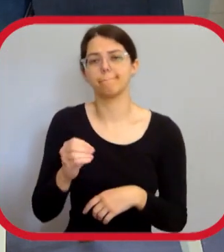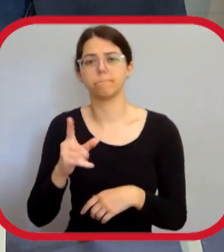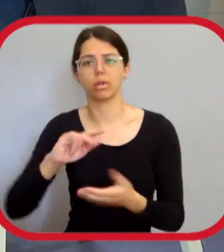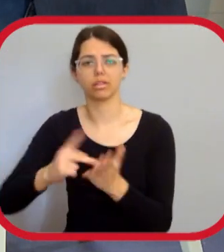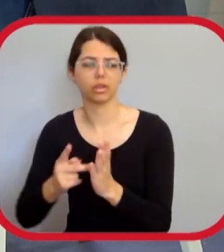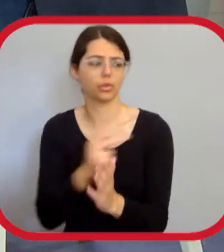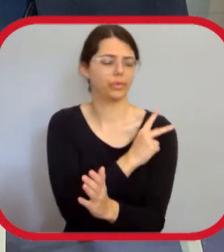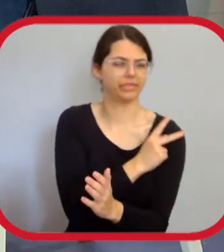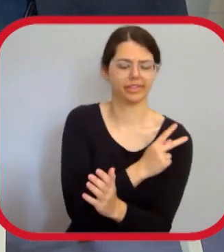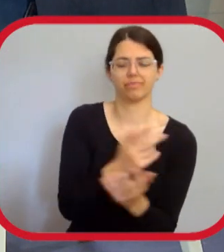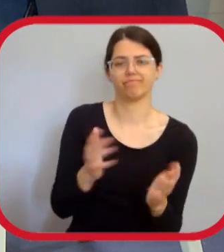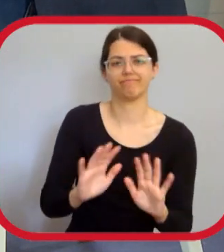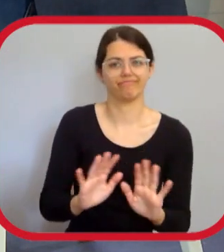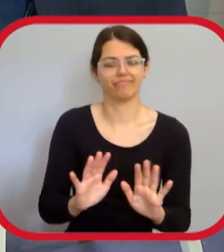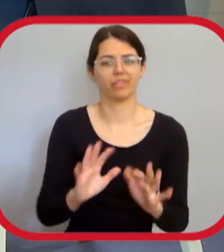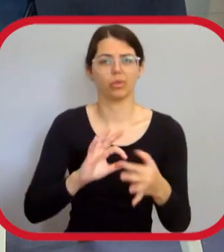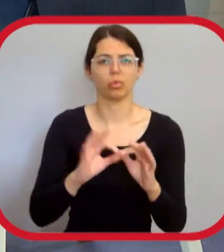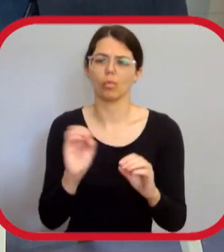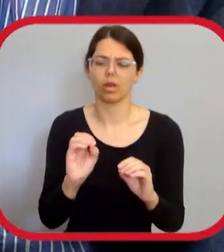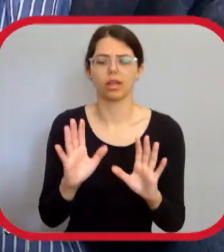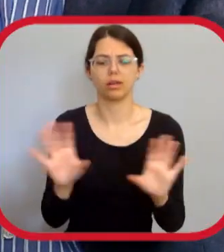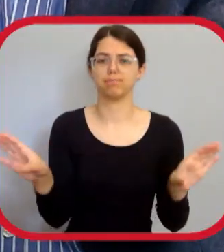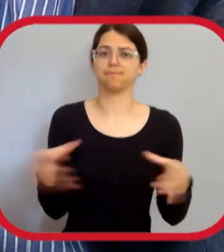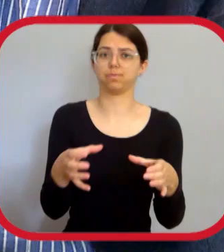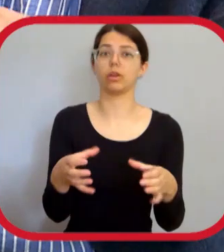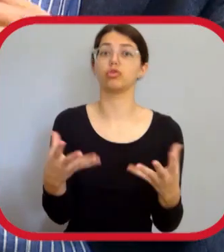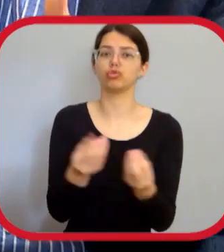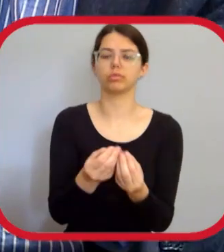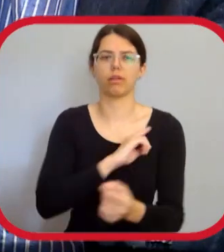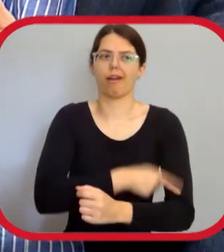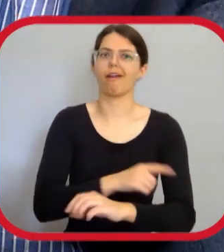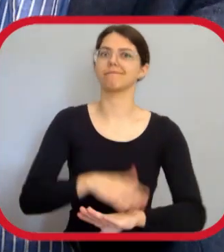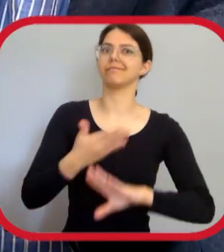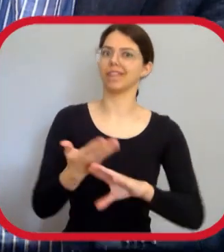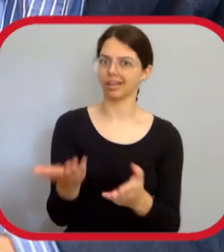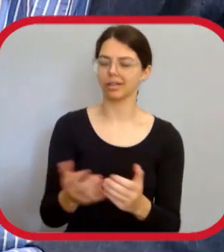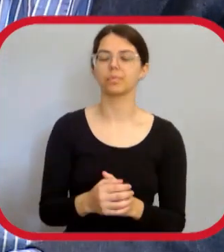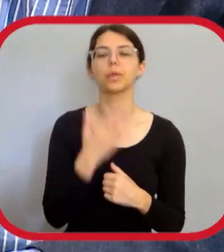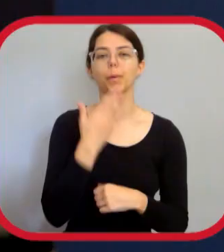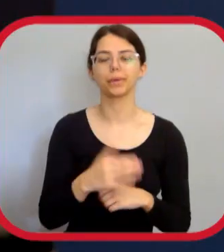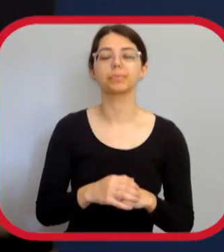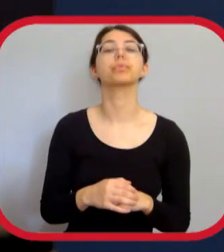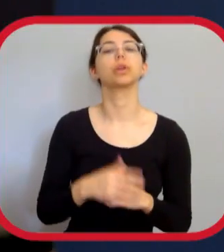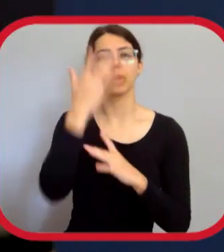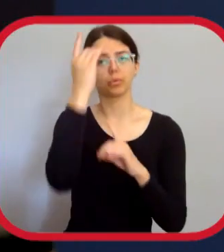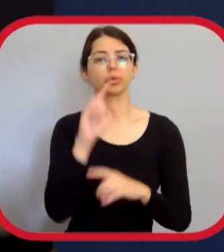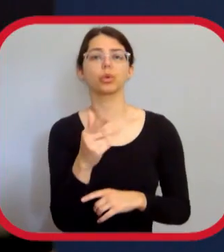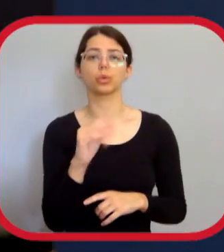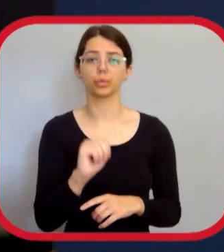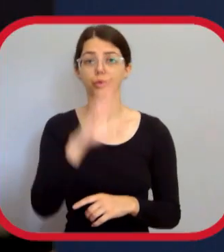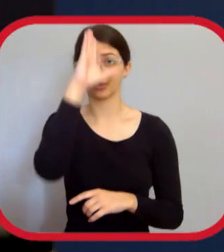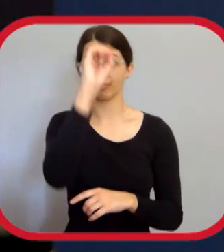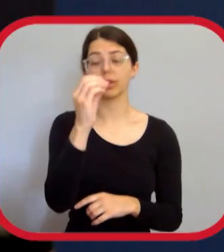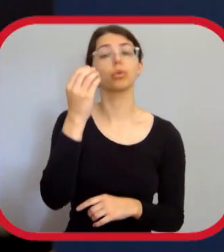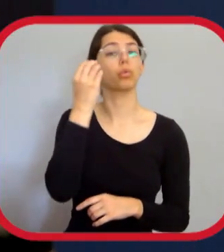sentido haver ali um Politécnico e uma universidade, quando provavelmente juntas seriam mais fortes. Obrigada, professor Jorge.